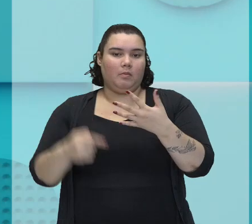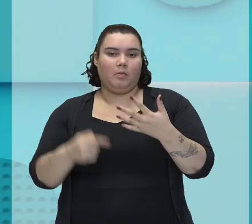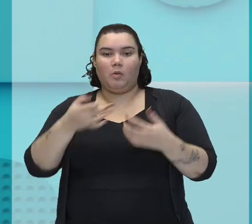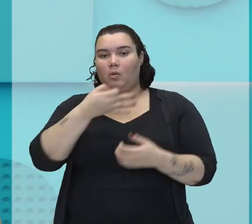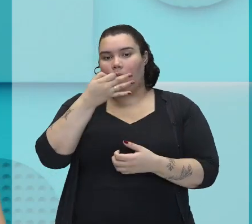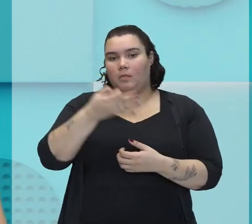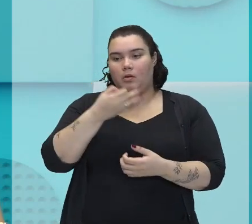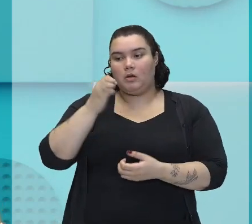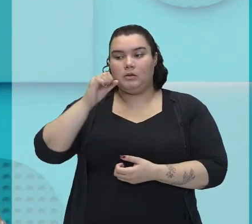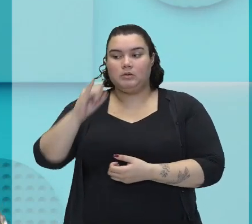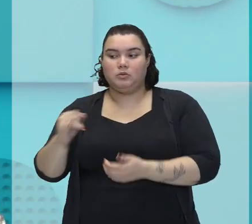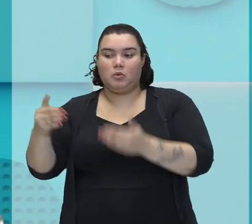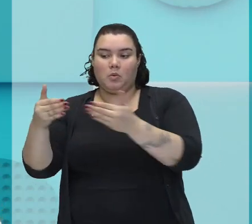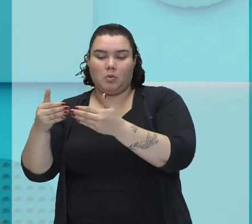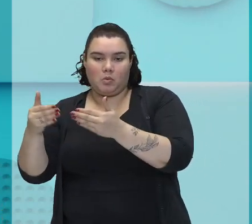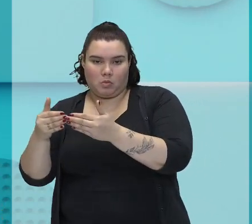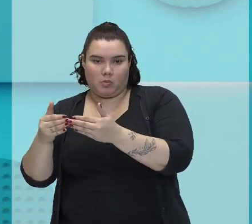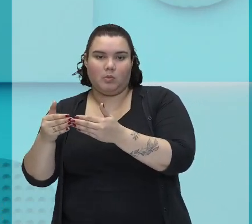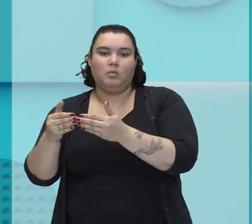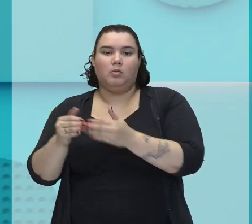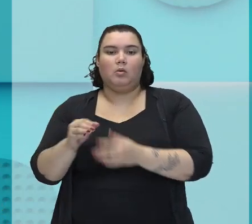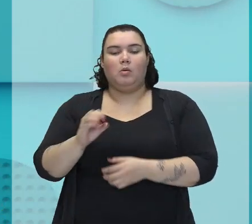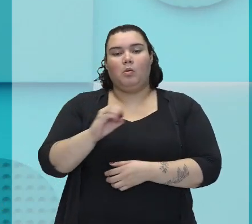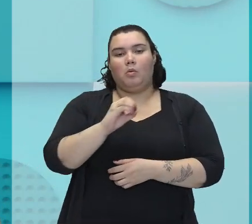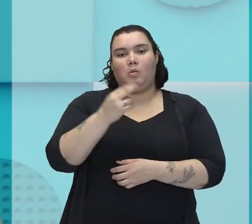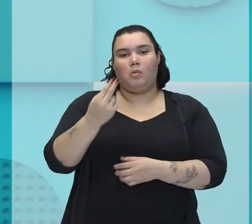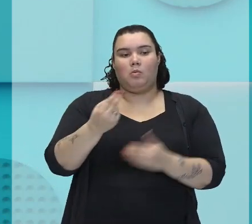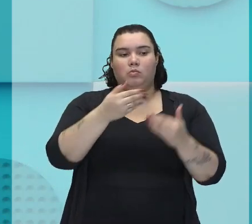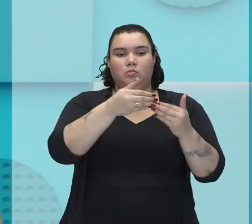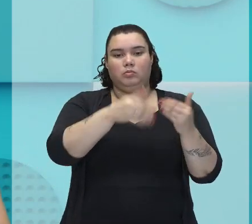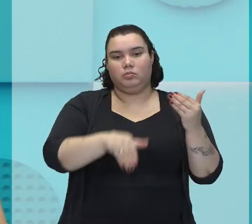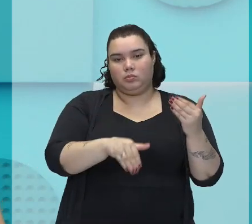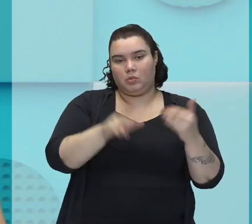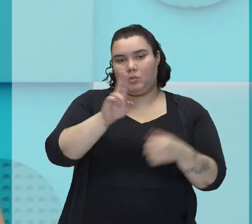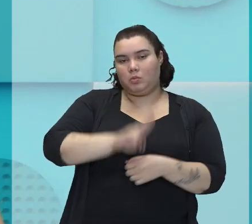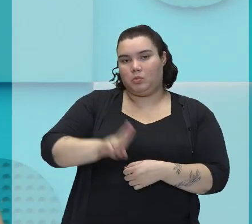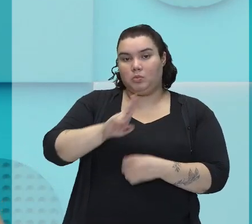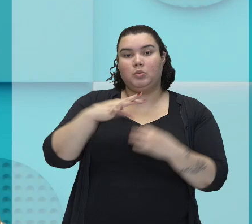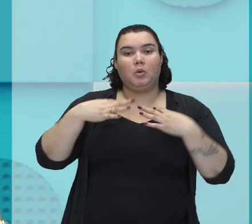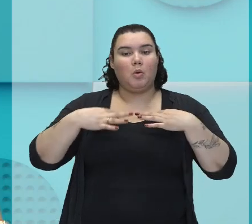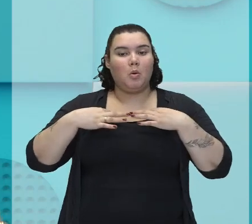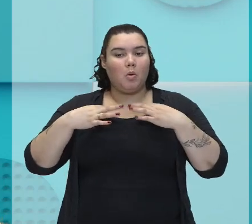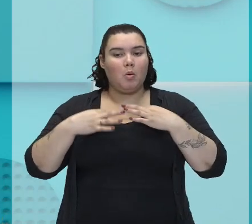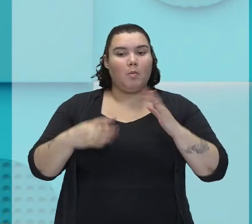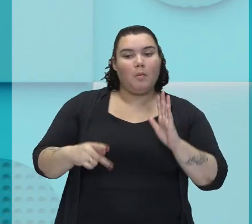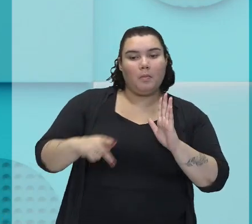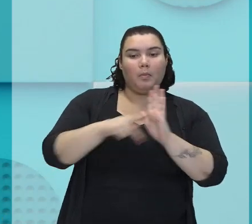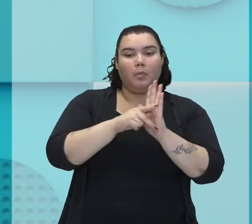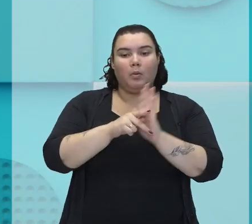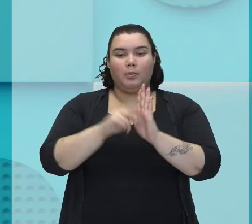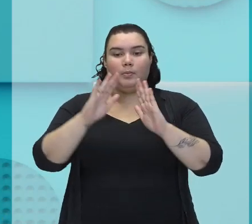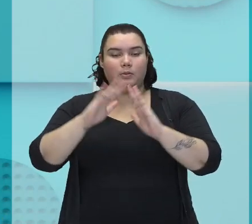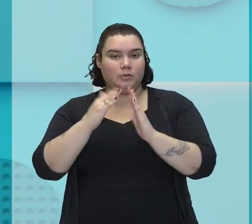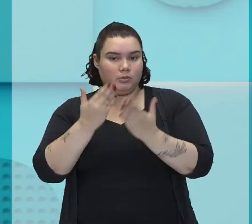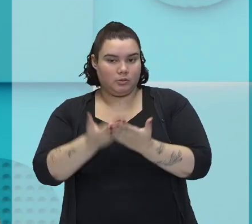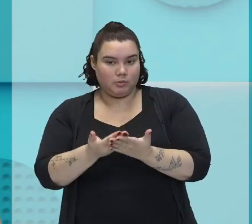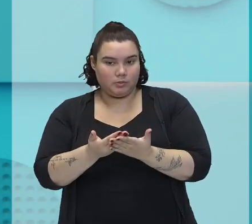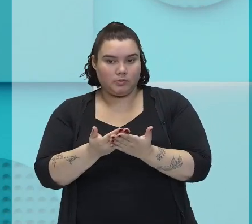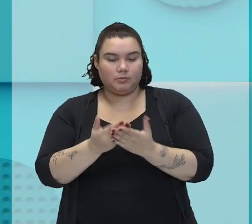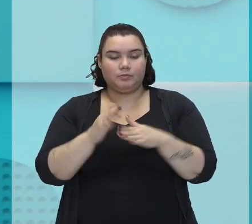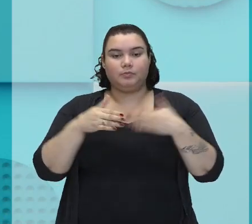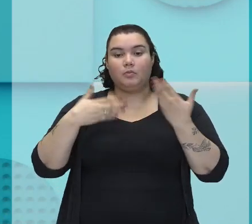contra ou a favor do uniforme na escola. Então, esse tipo